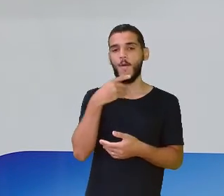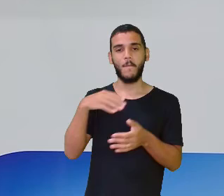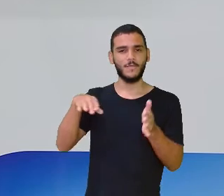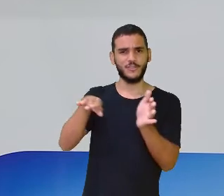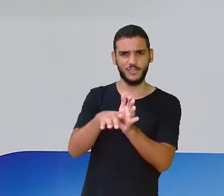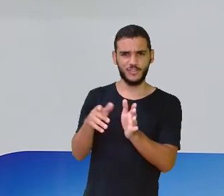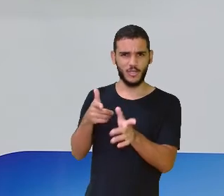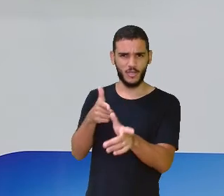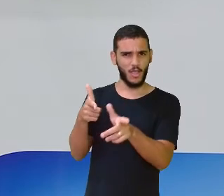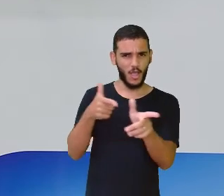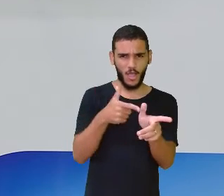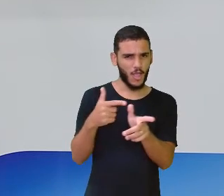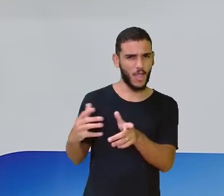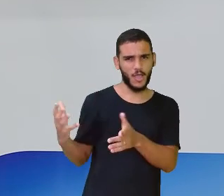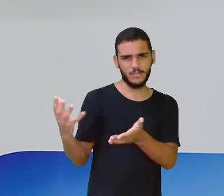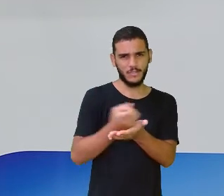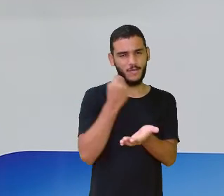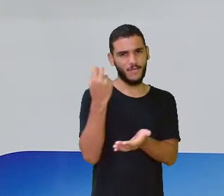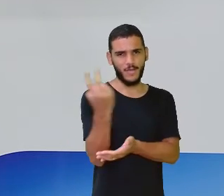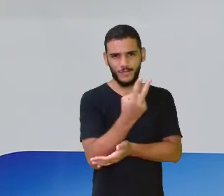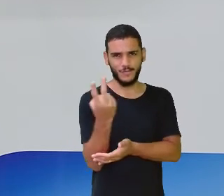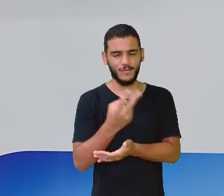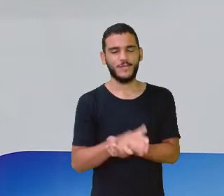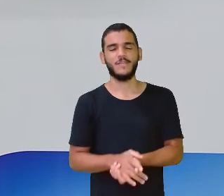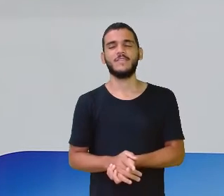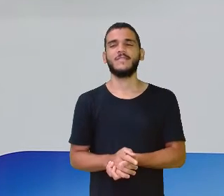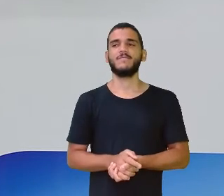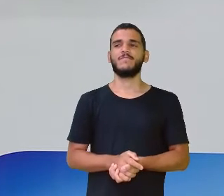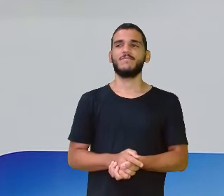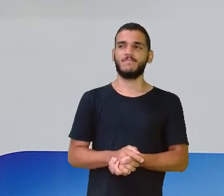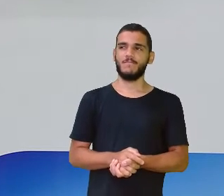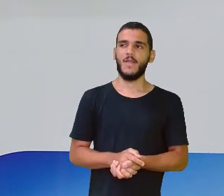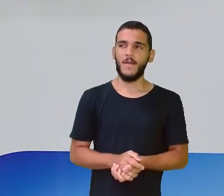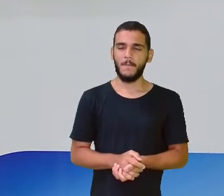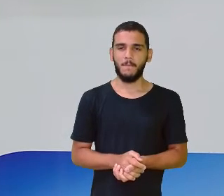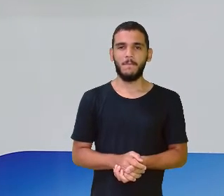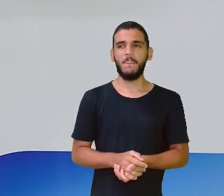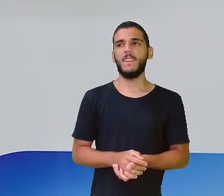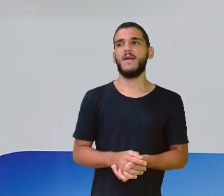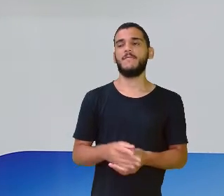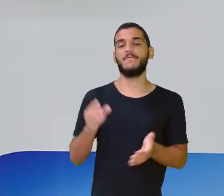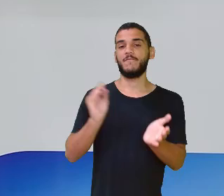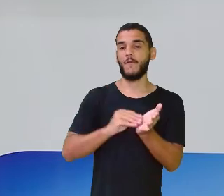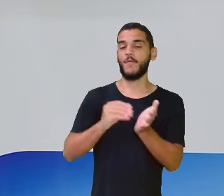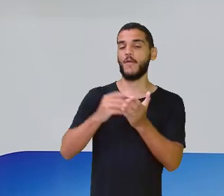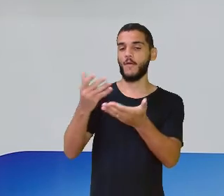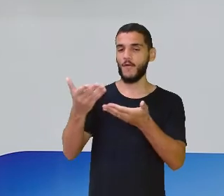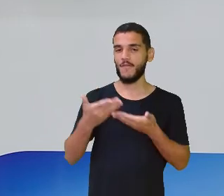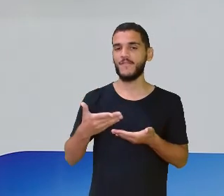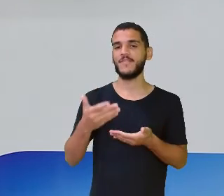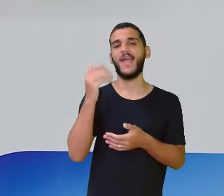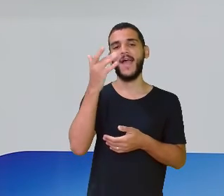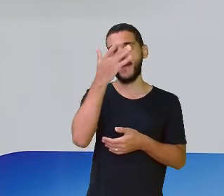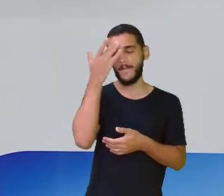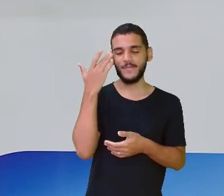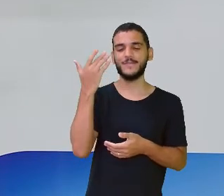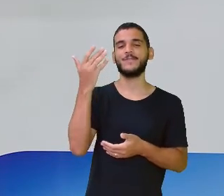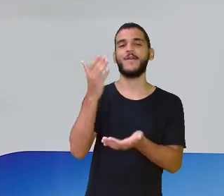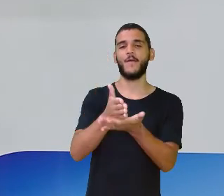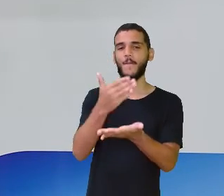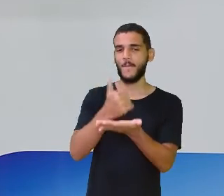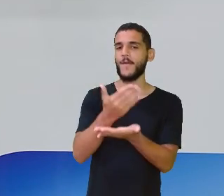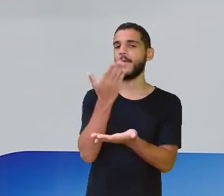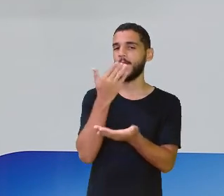salva as duas. Agora elas nem chamaram o caçador para comer. Eu acho que ele estava muito ocupado e foi embora. Mas aí vai ficar com a